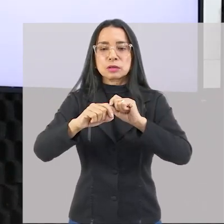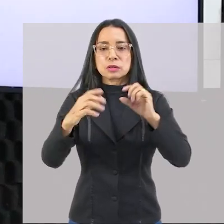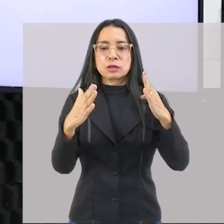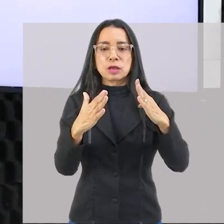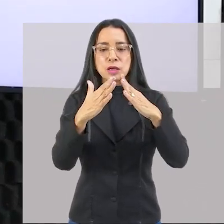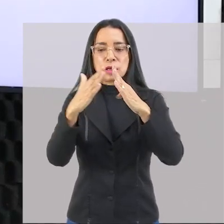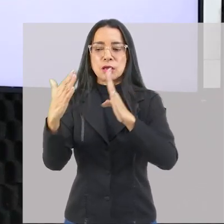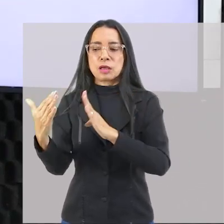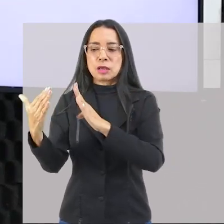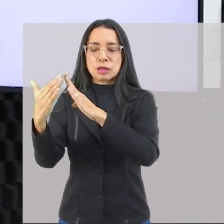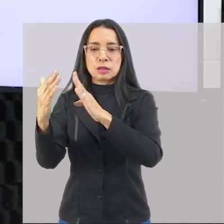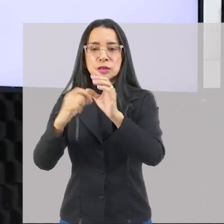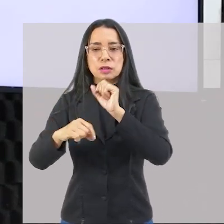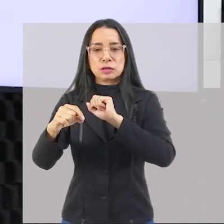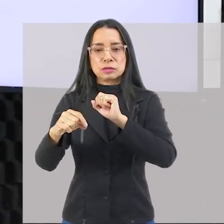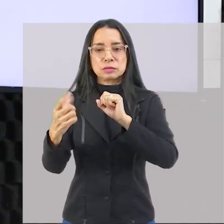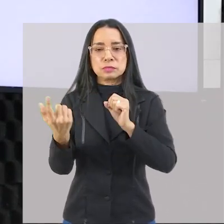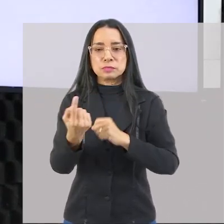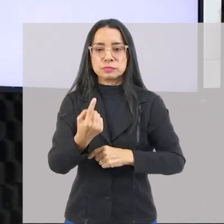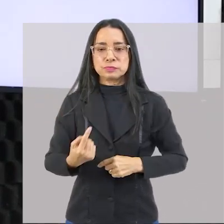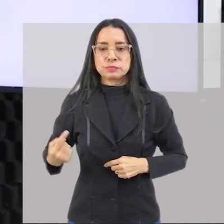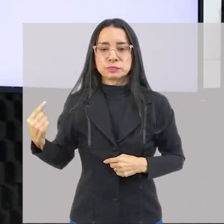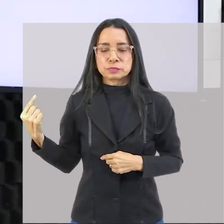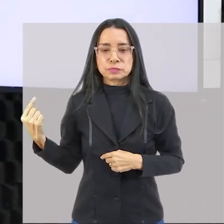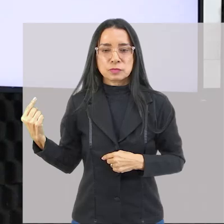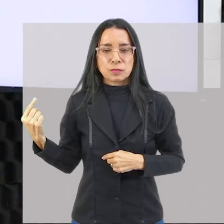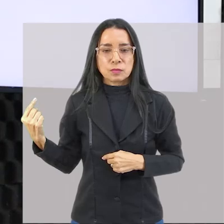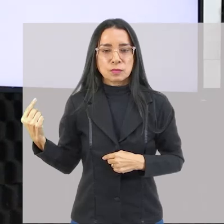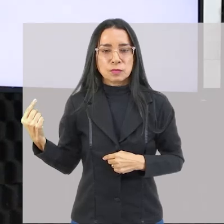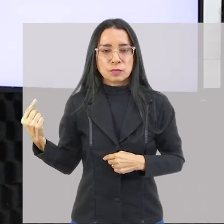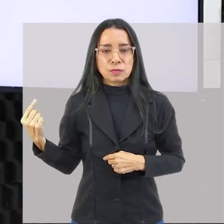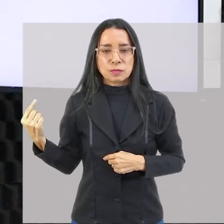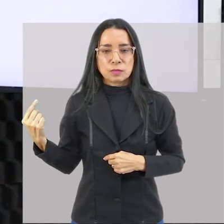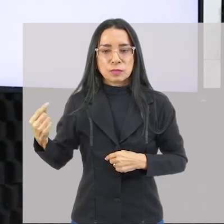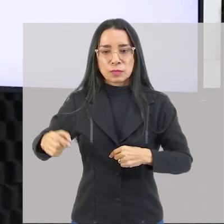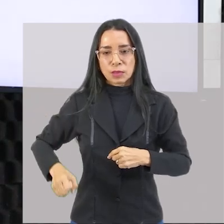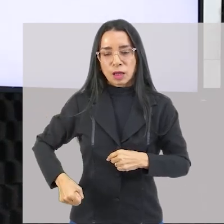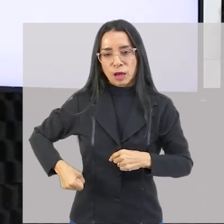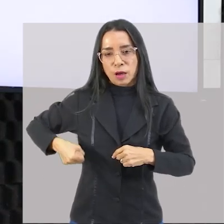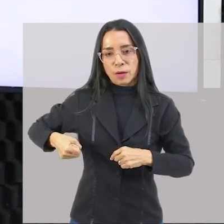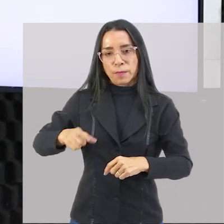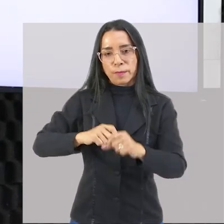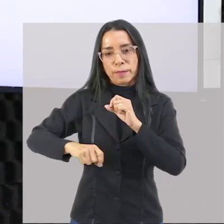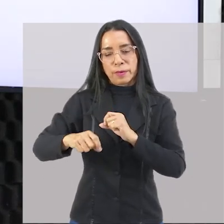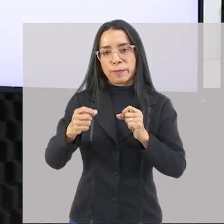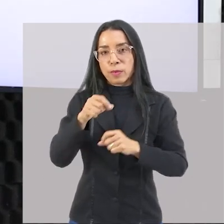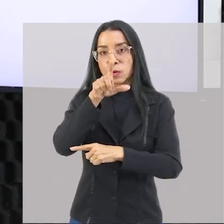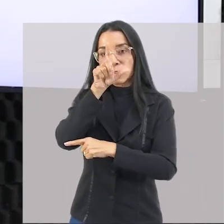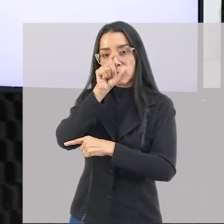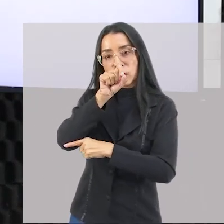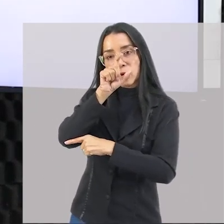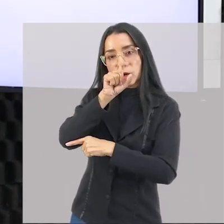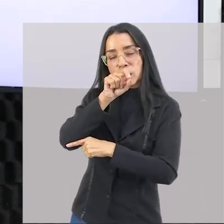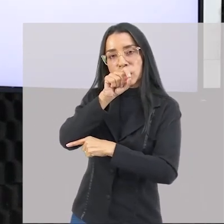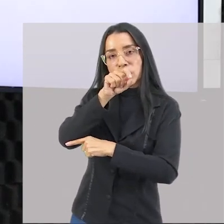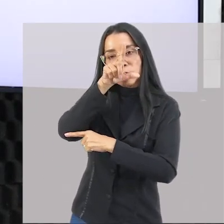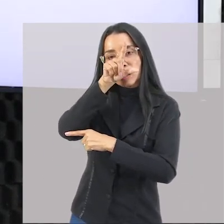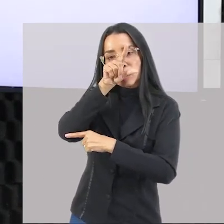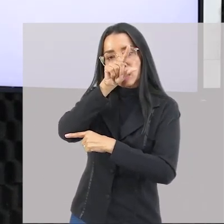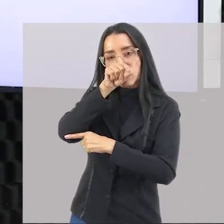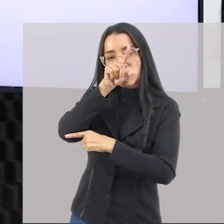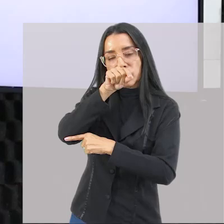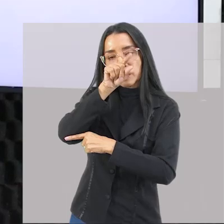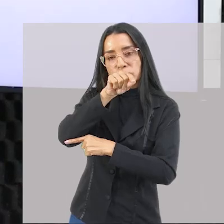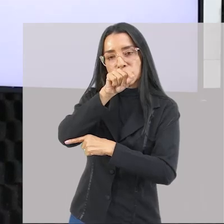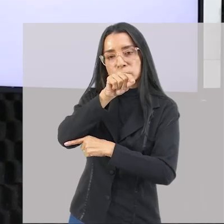medianas, tem uma casa aqui ao fundo, uma bolsa com um gavião, um abutre ou